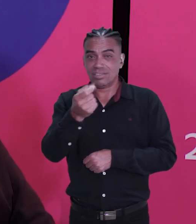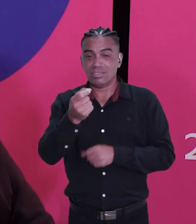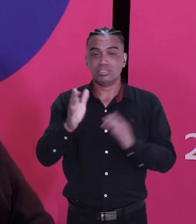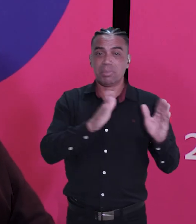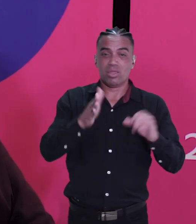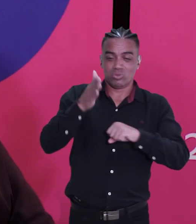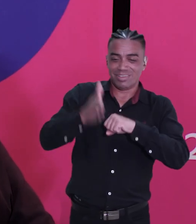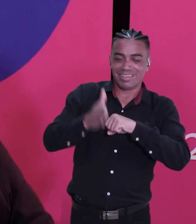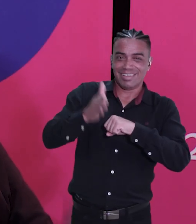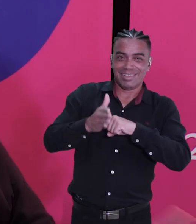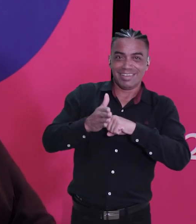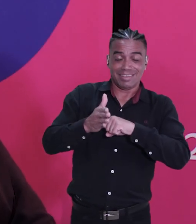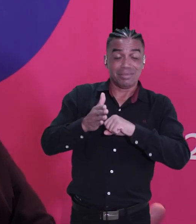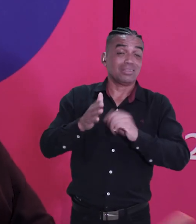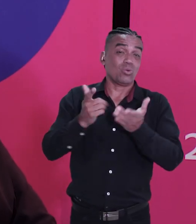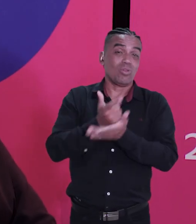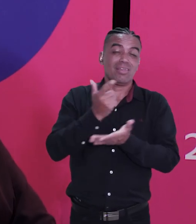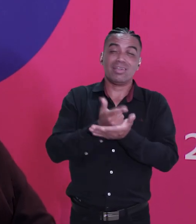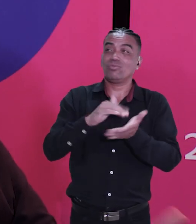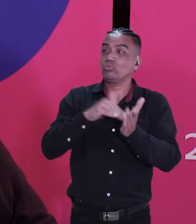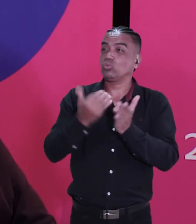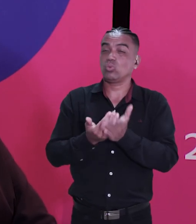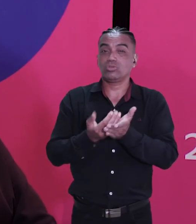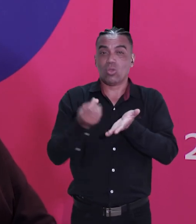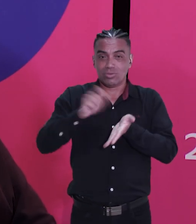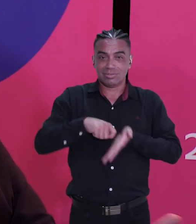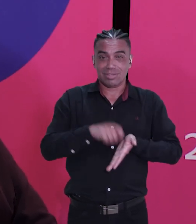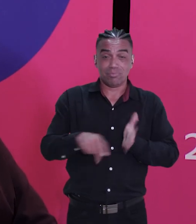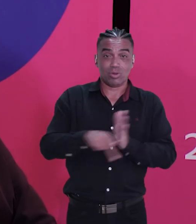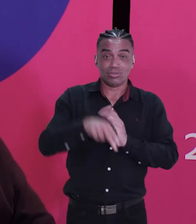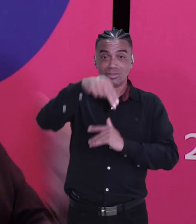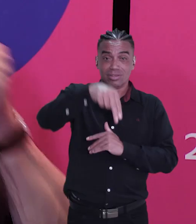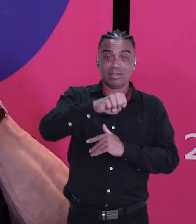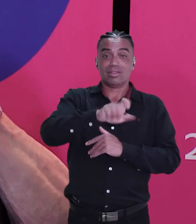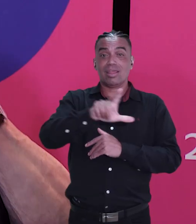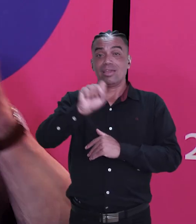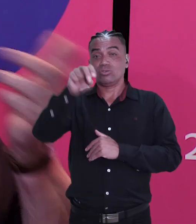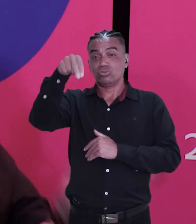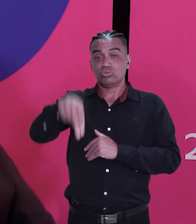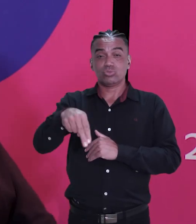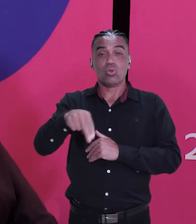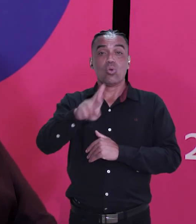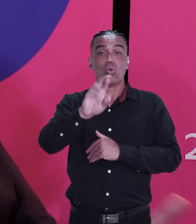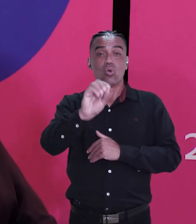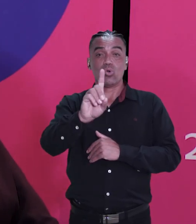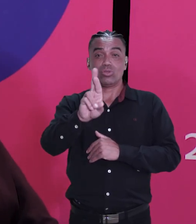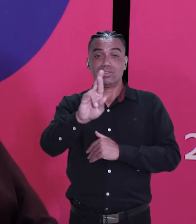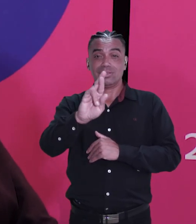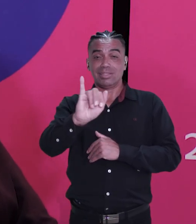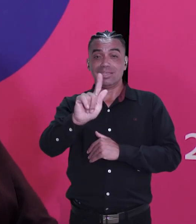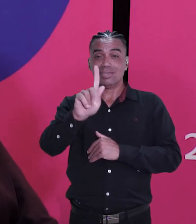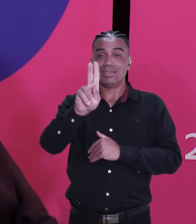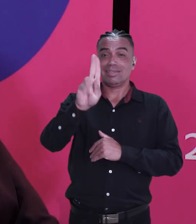ser modernista. Né? Enfim, todos os livros que eu falo, a própria biografia do Nelson Rodrigues, a biografia do Garrincha, né, o livro A História da